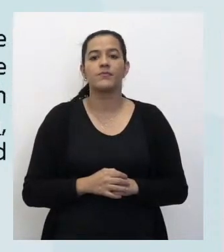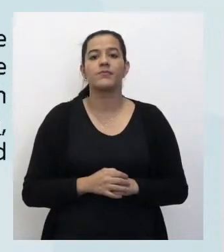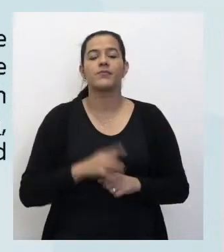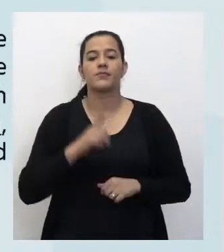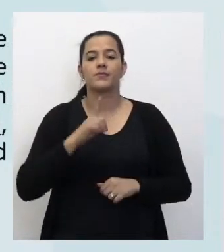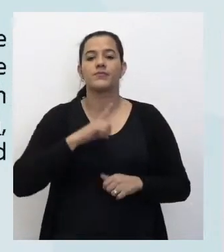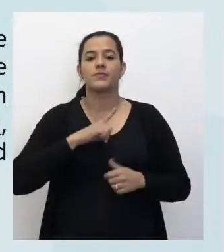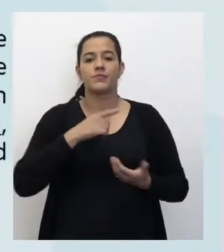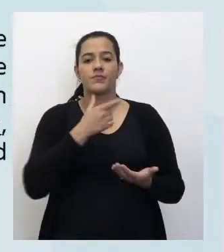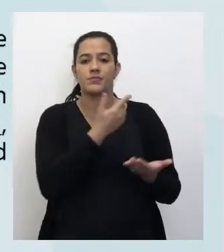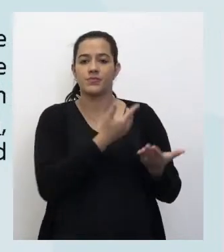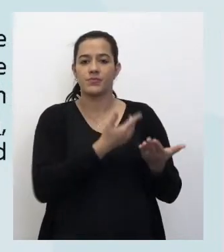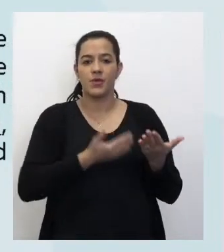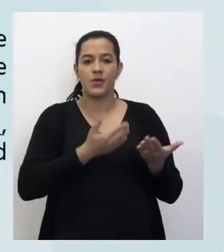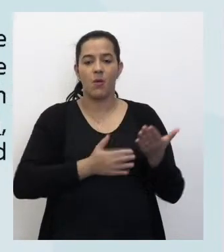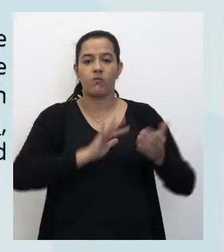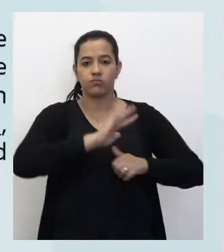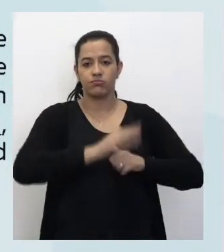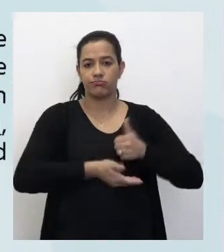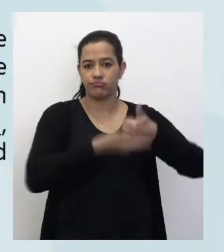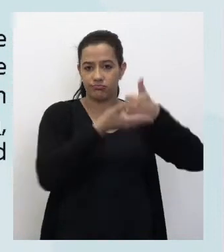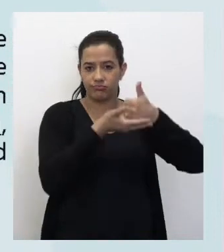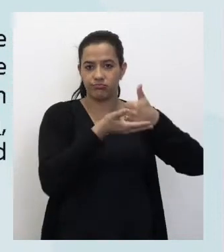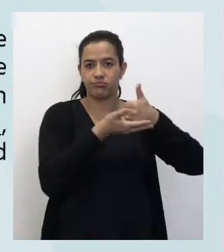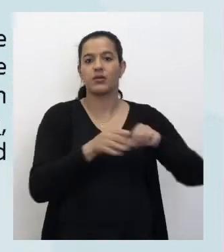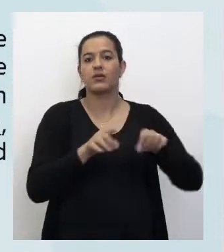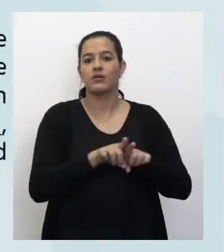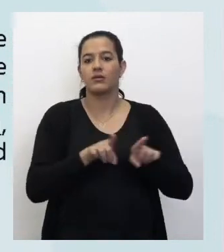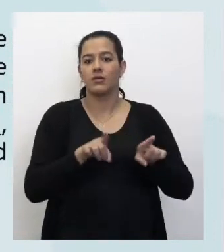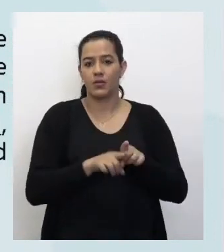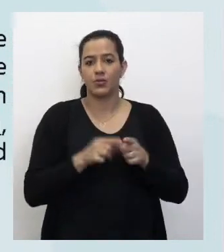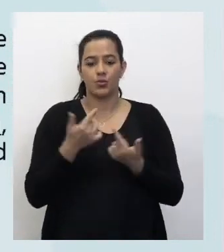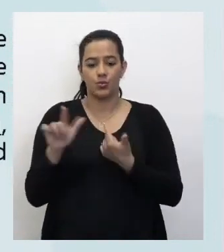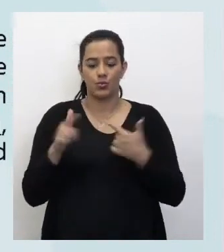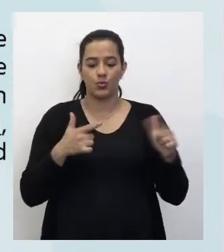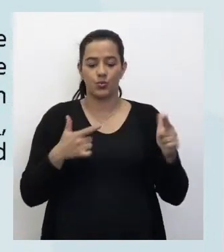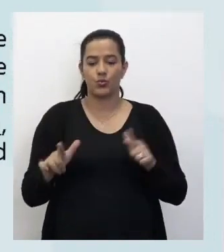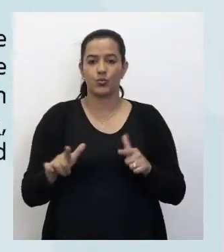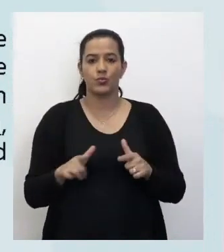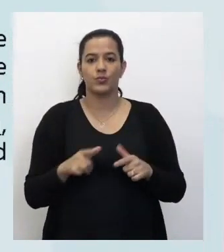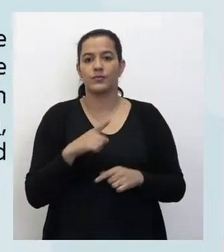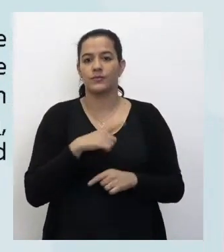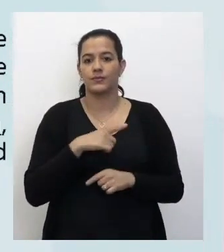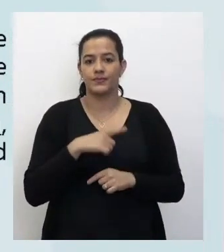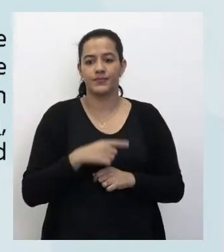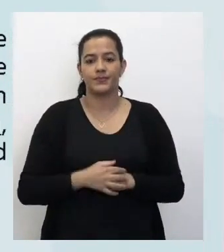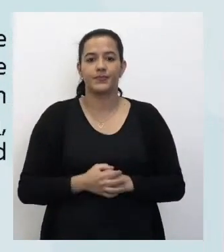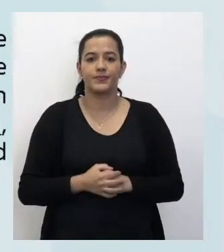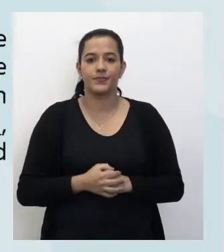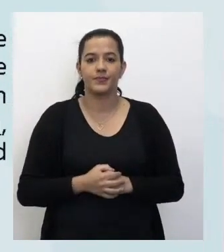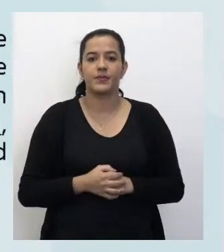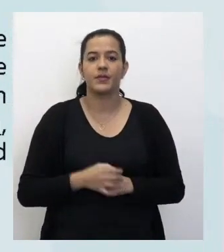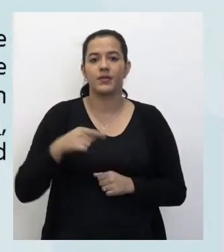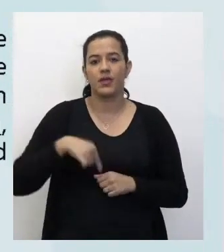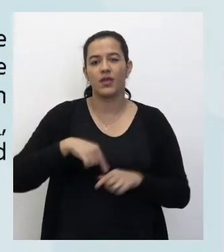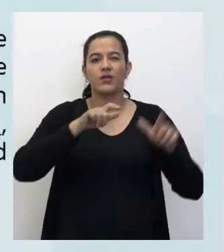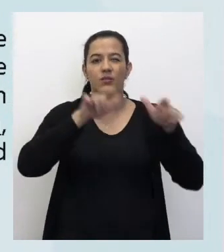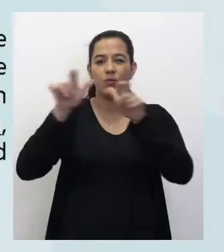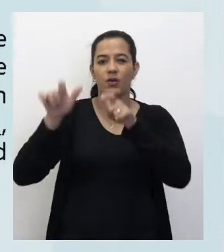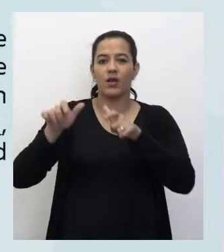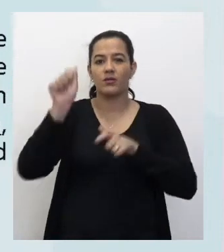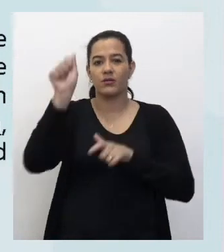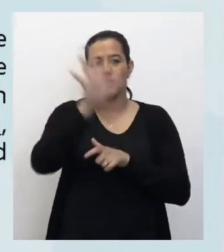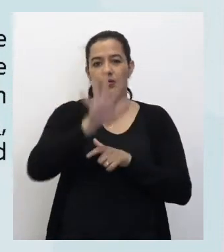biodiversidade e esgotamento de recursos in Europe and other regions. na Europa e em outras regiões.